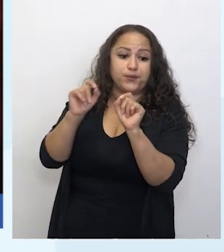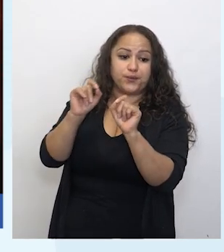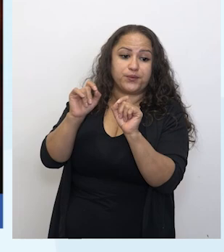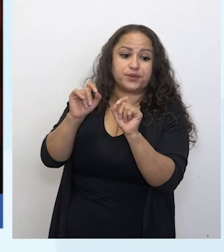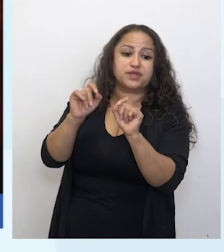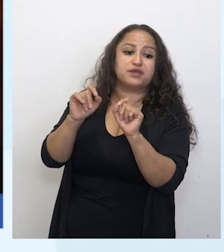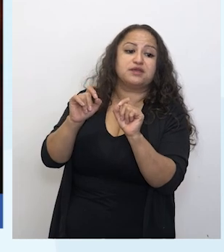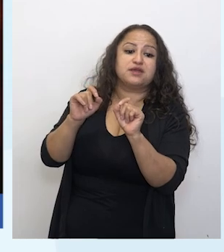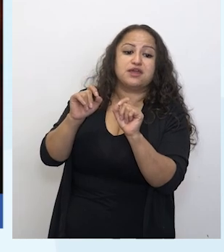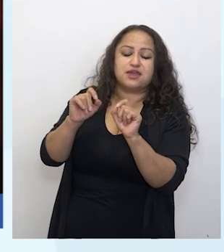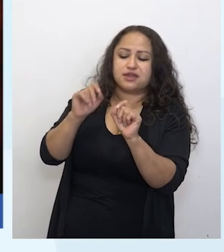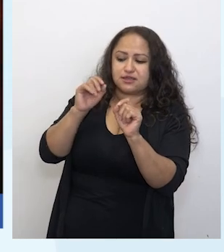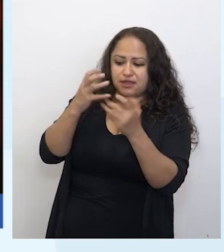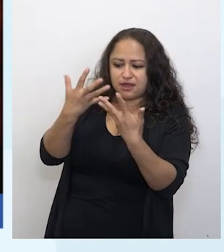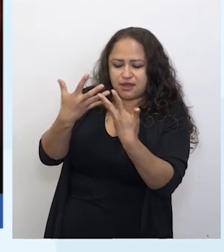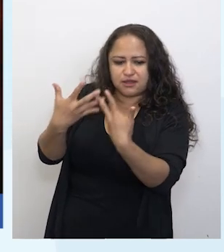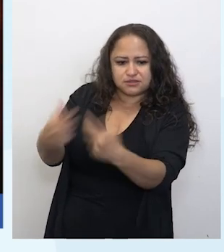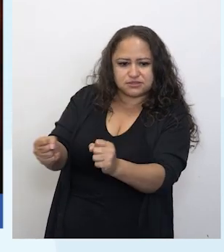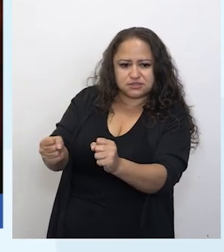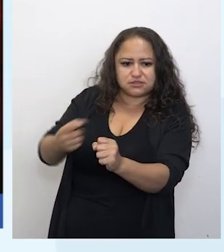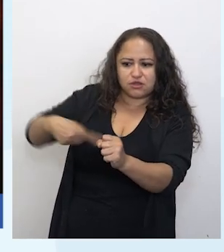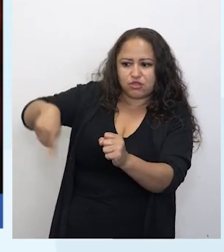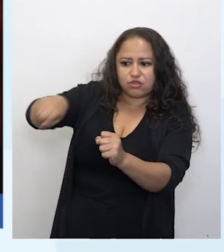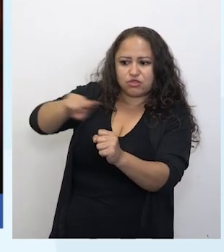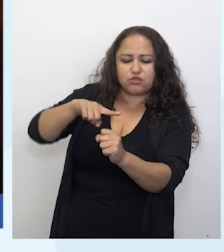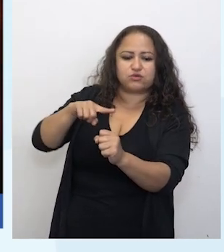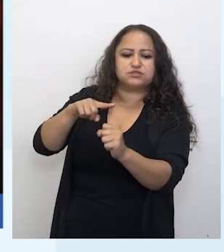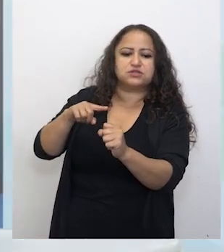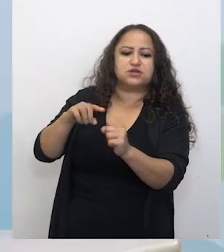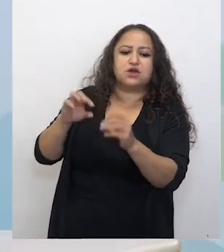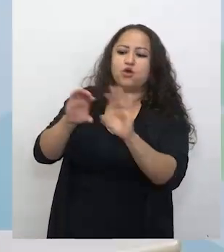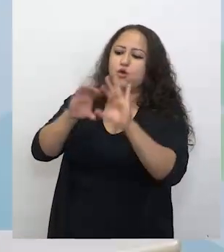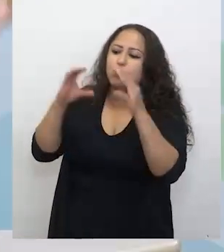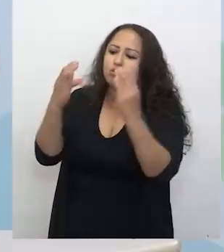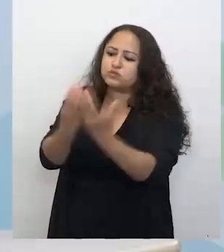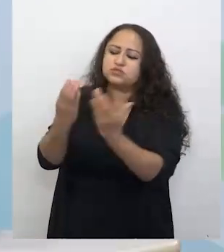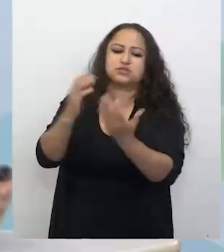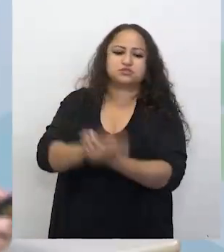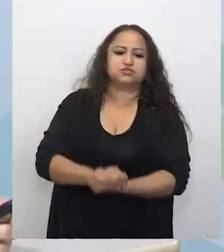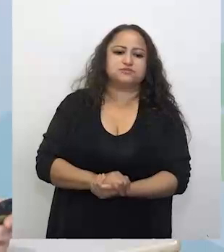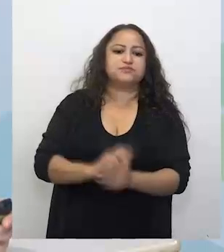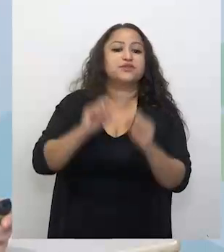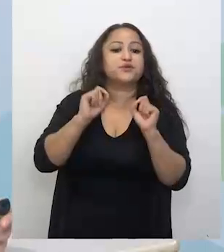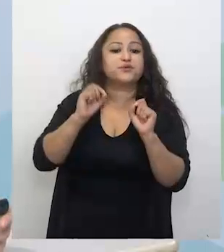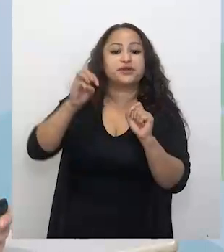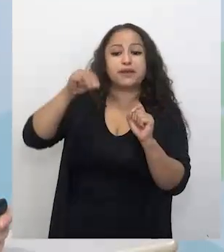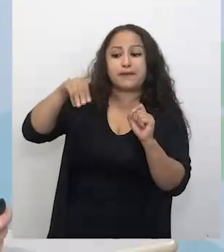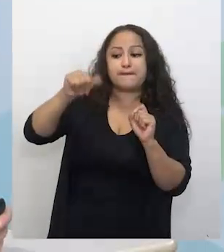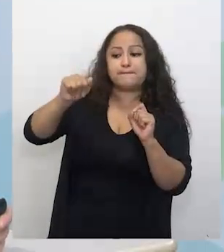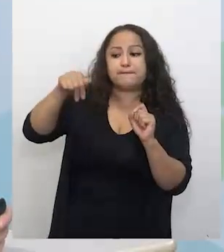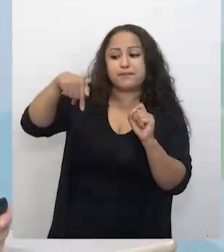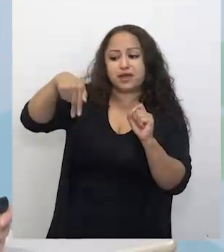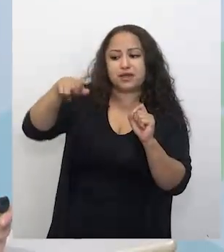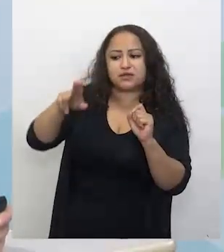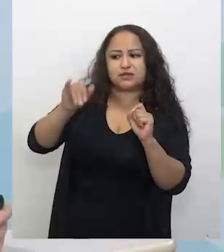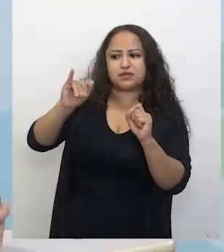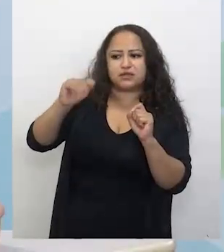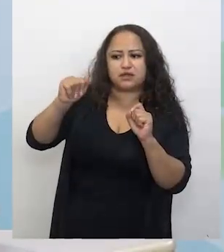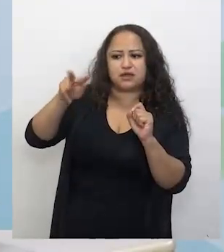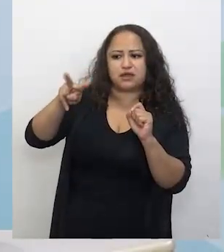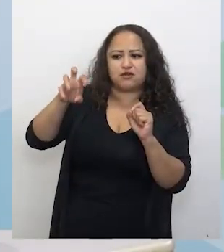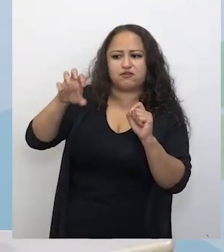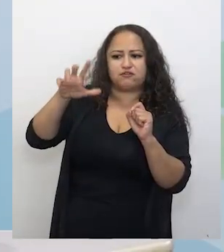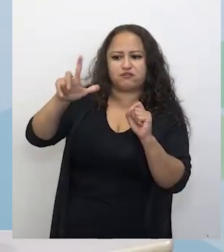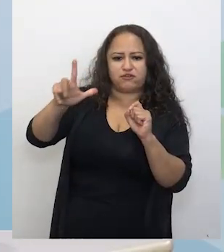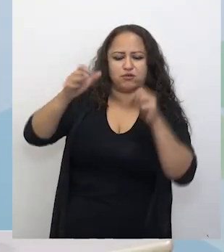determinada comunidade. Esse é o conceito de Estado com que a gente está tratando. E que o Maquiavel se encarregou aí de ir